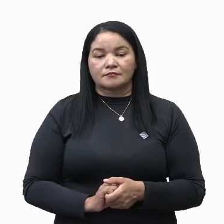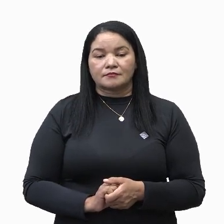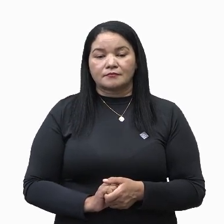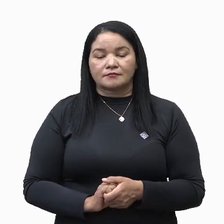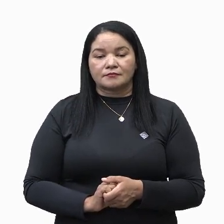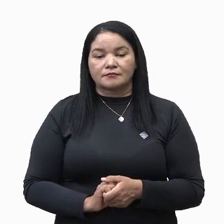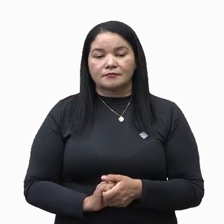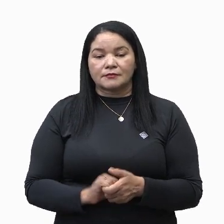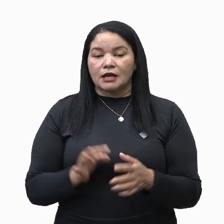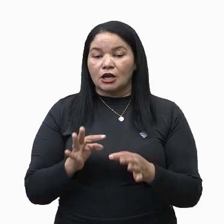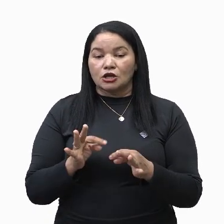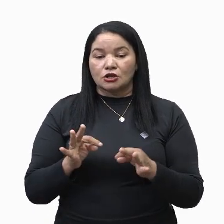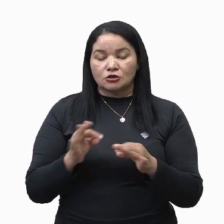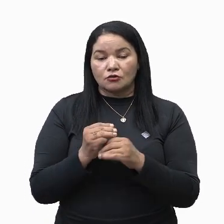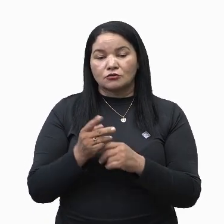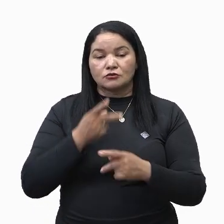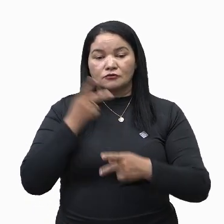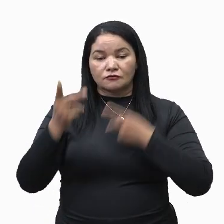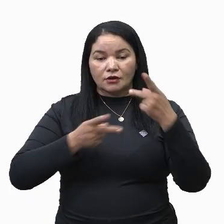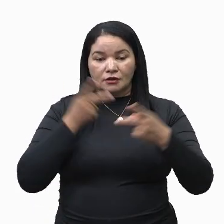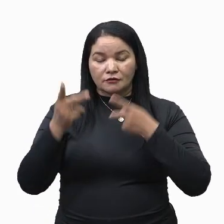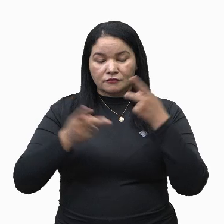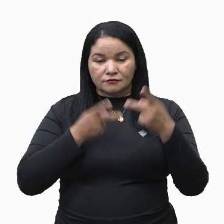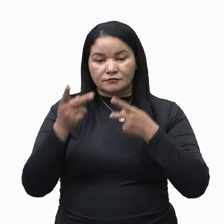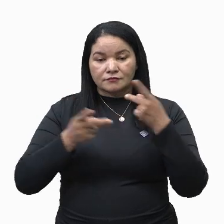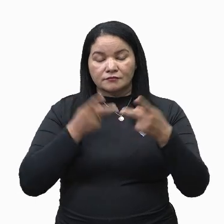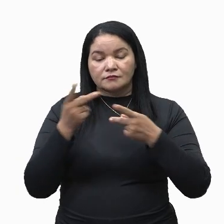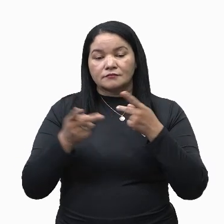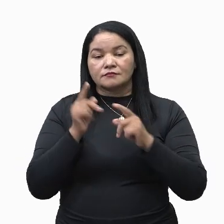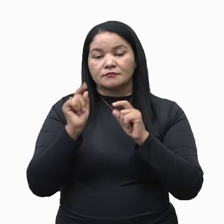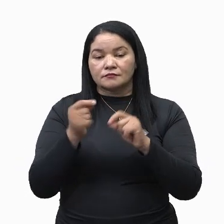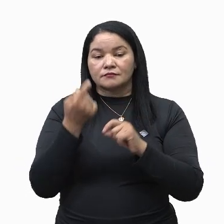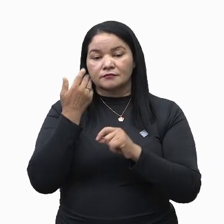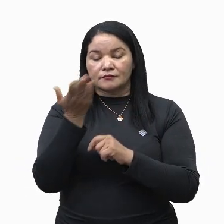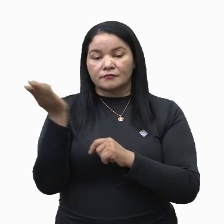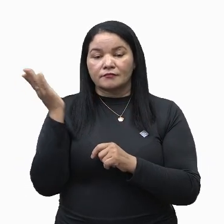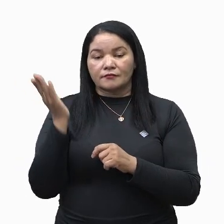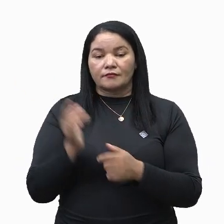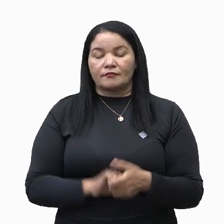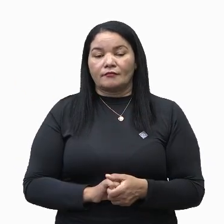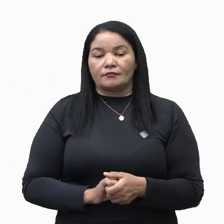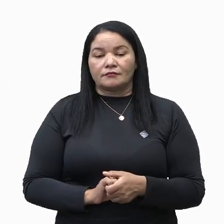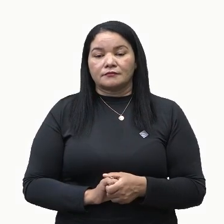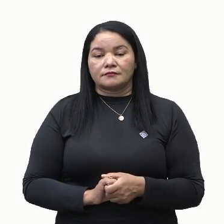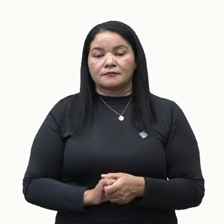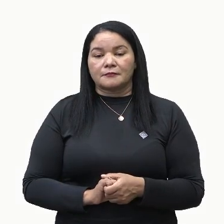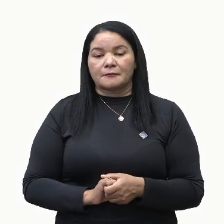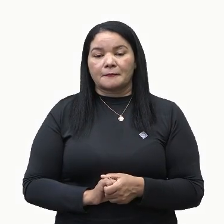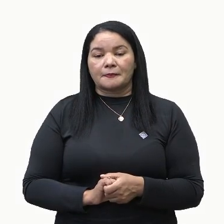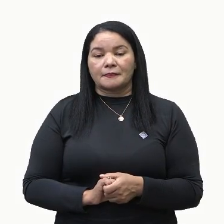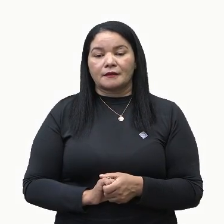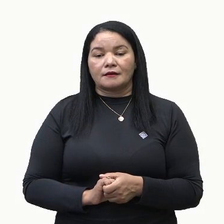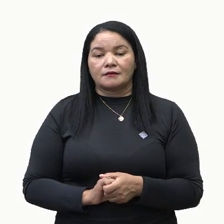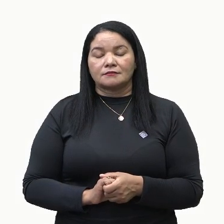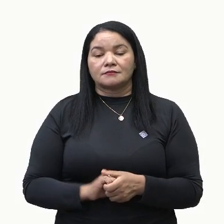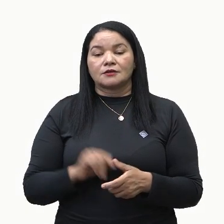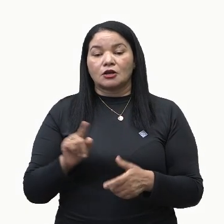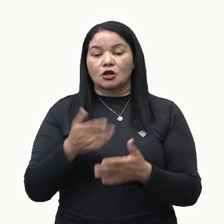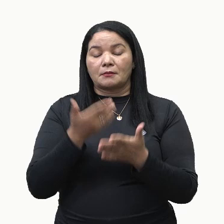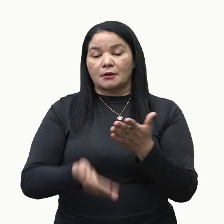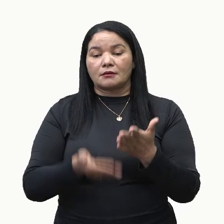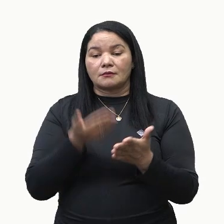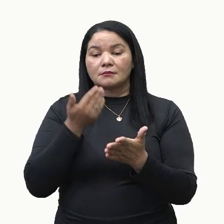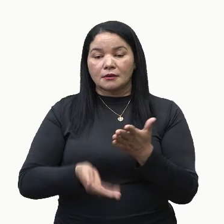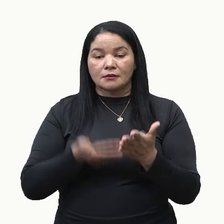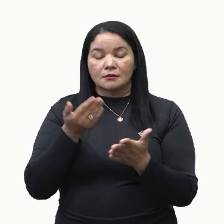Todos diziam, né? Diziam. O que mais? Que ele se perdeu. Muito